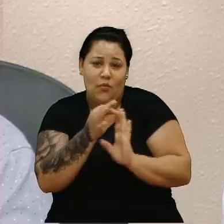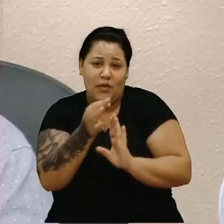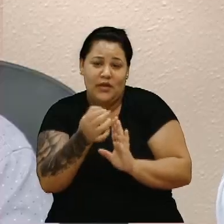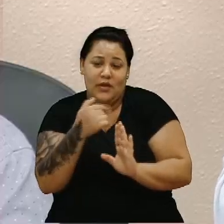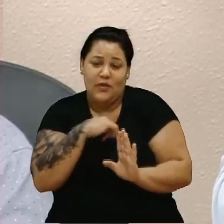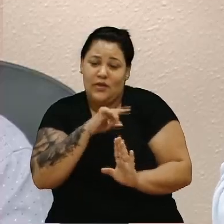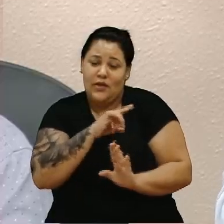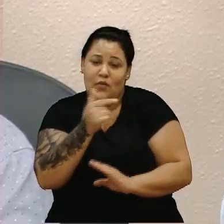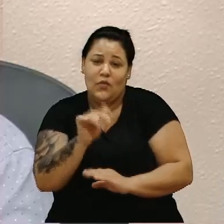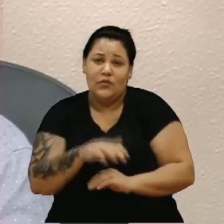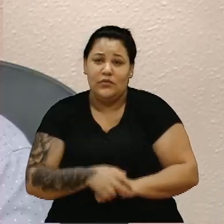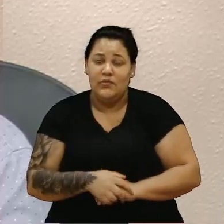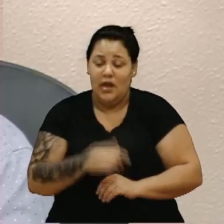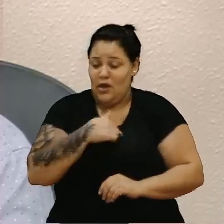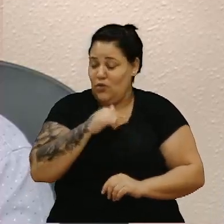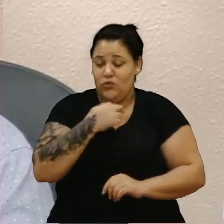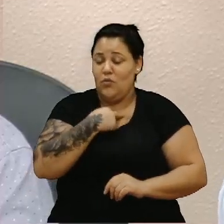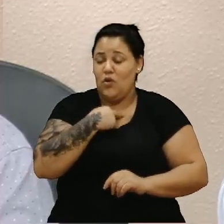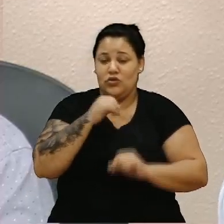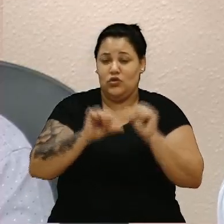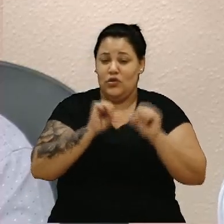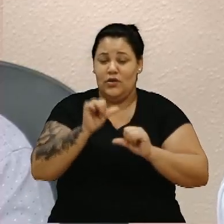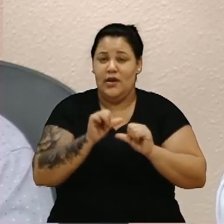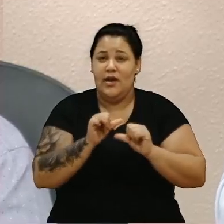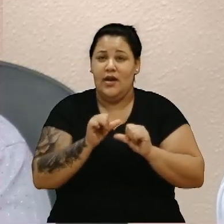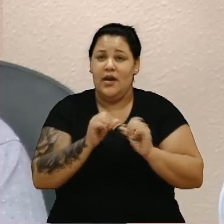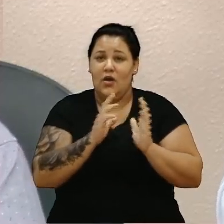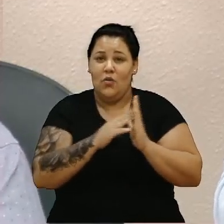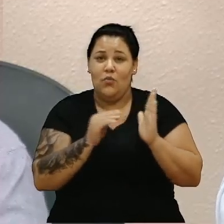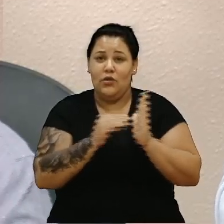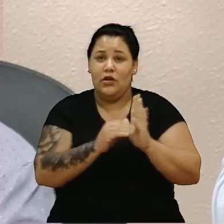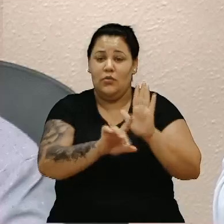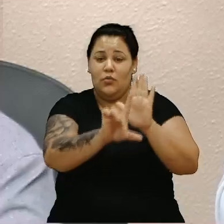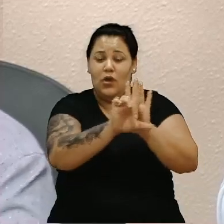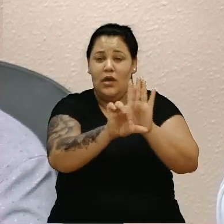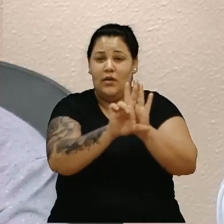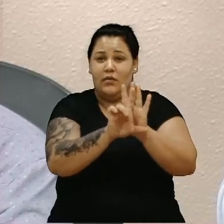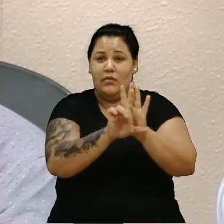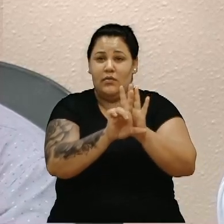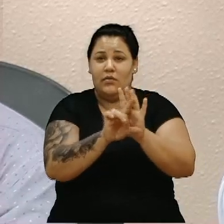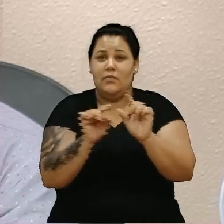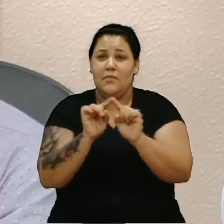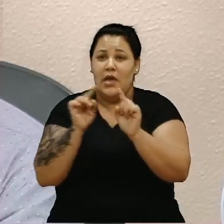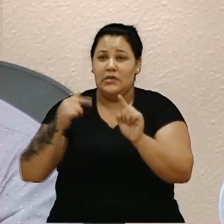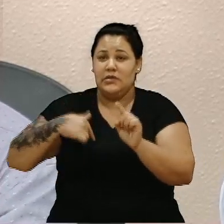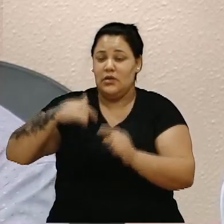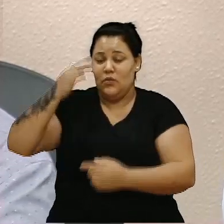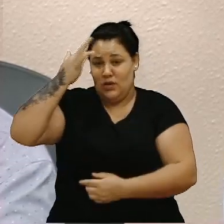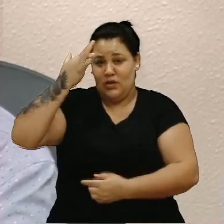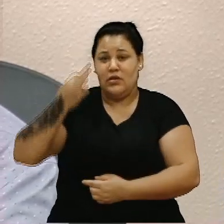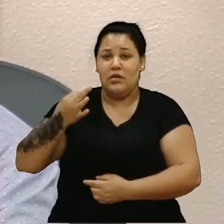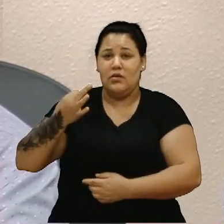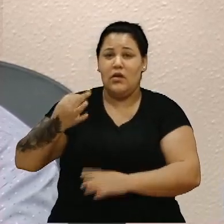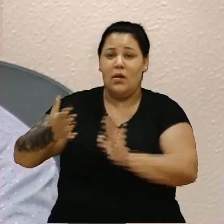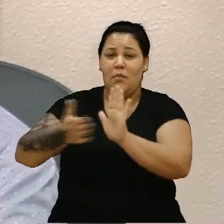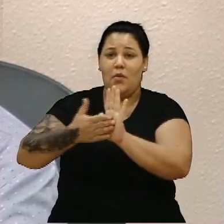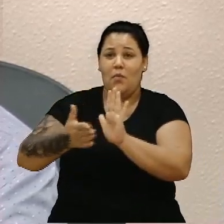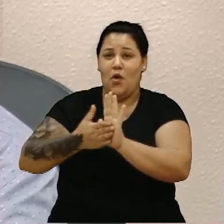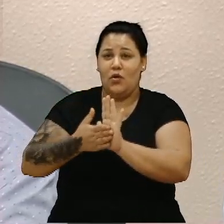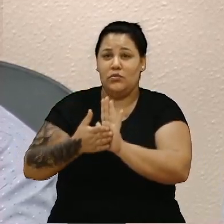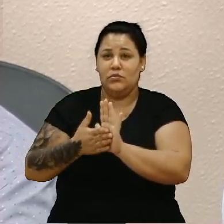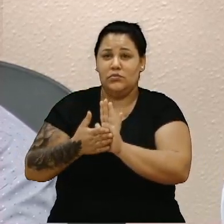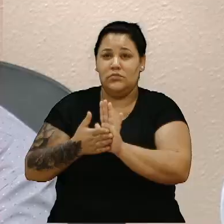posso alterar o modal, por exemplo, do centro da cidade por legislação ordinária. Mas entendo que essa proposta do vereador Frisso